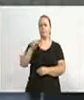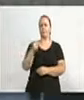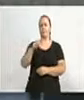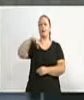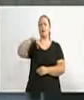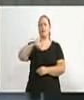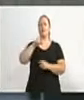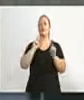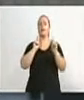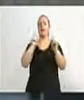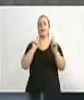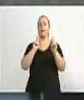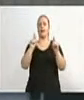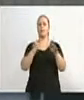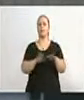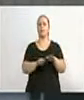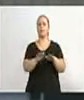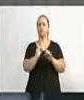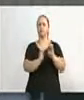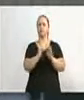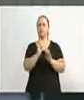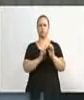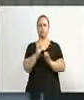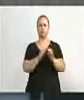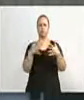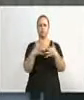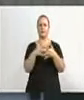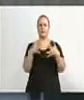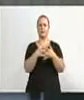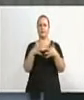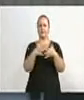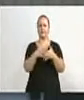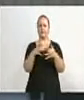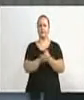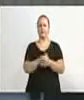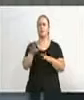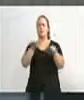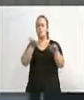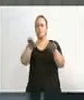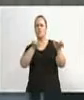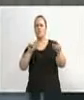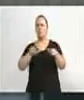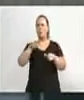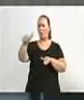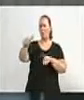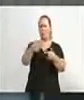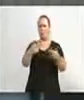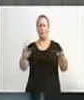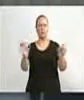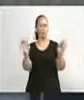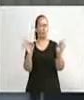grande greve dos têxteis, e que não foi chamada pela maçonaria, não foi chamada pela Somar e não tinha o apoio da CIB.